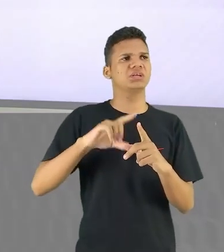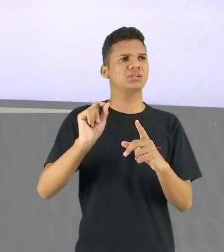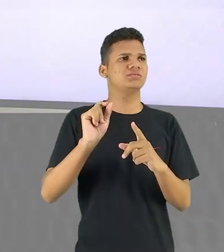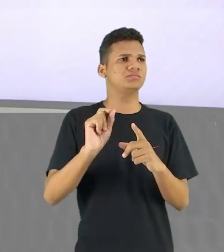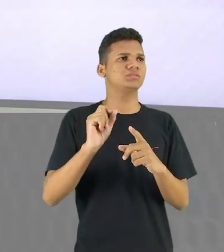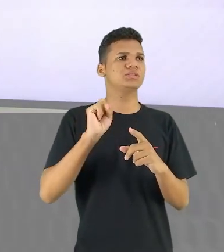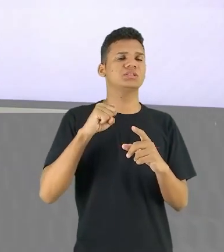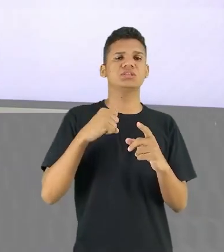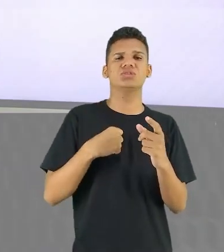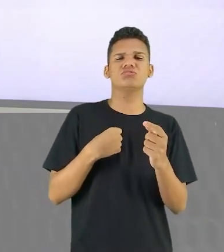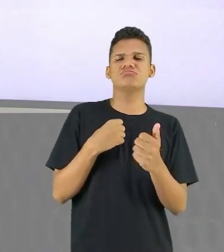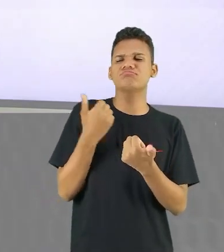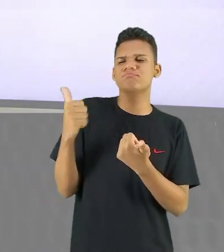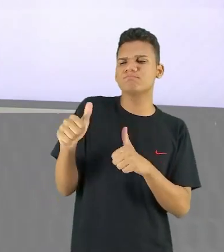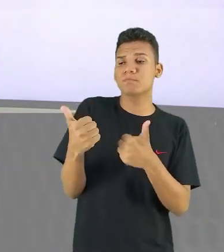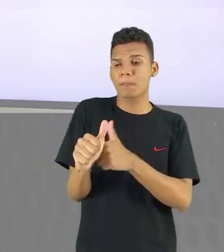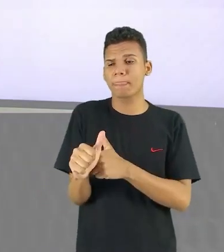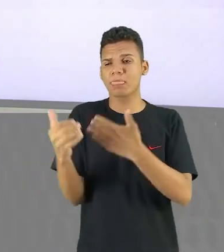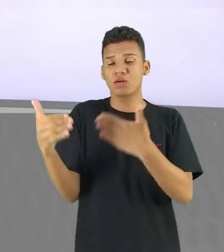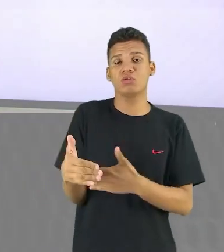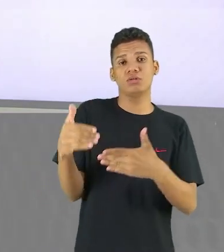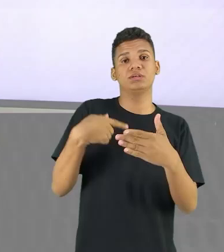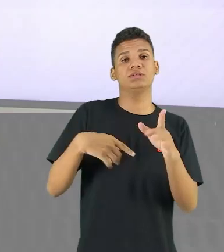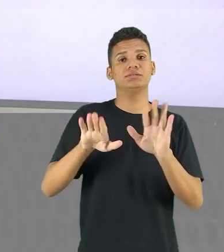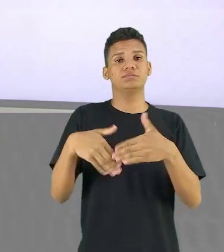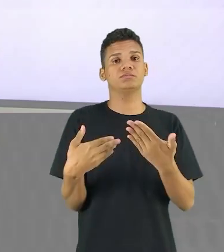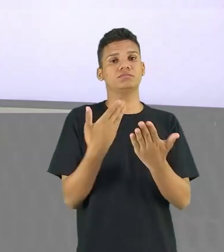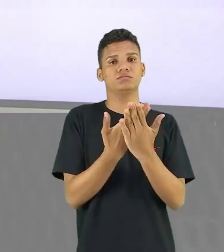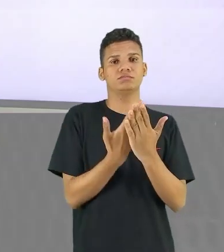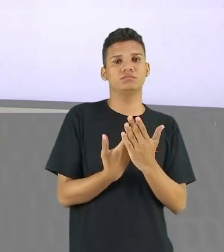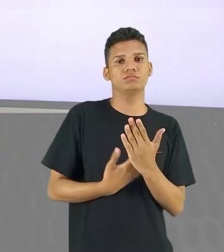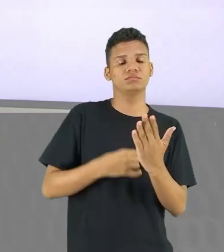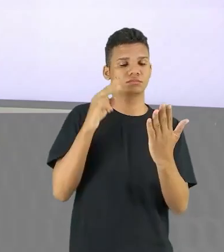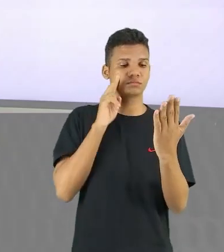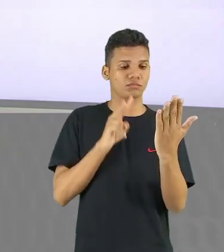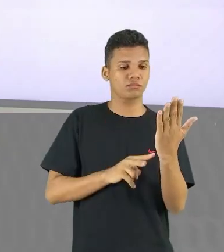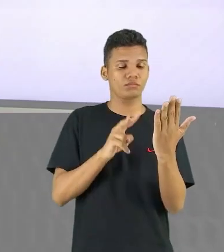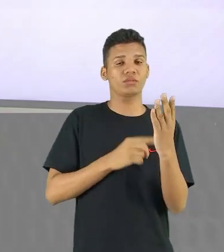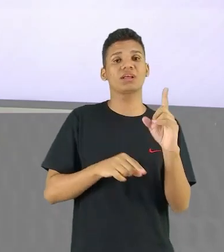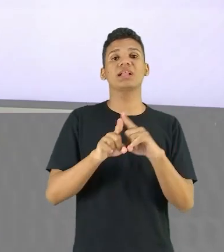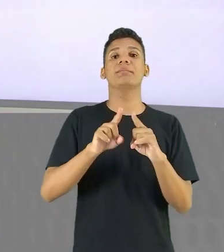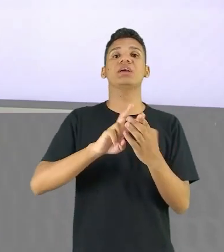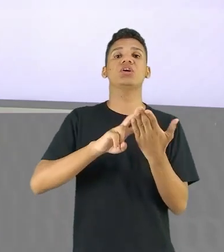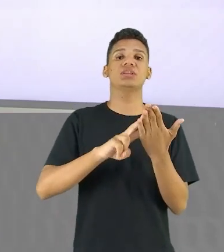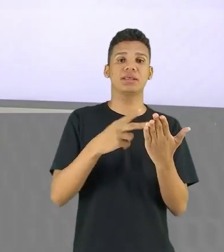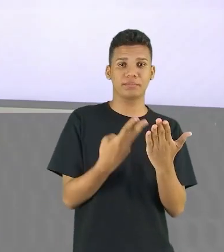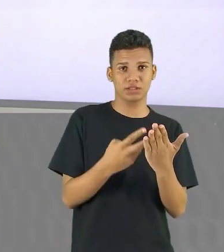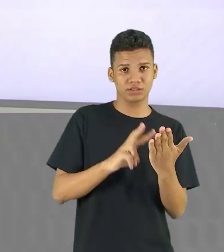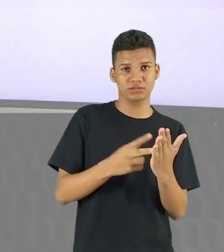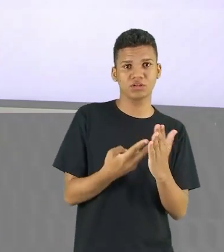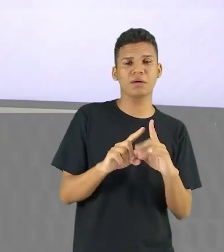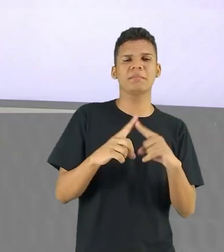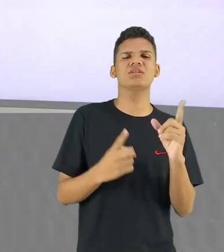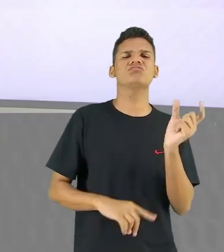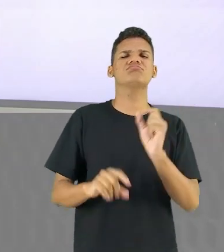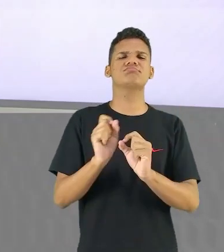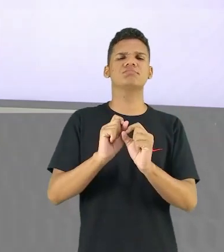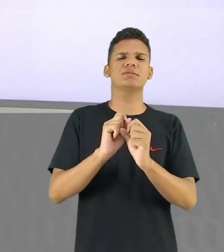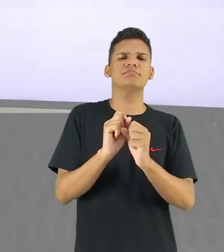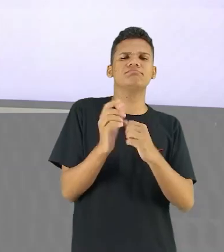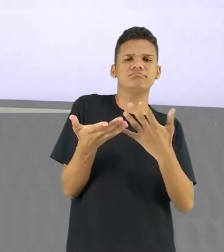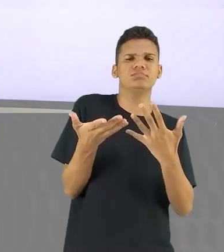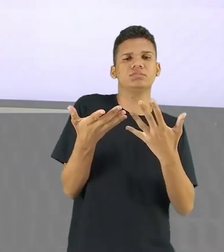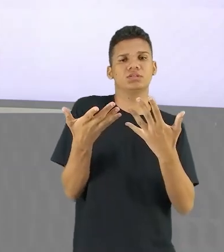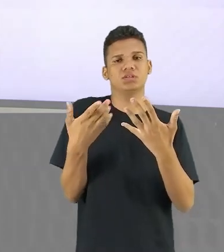esses processos seletivos utilizam para trabalhar a leitura e a interpretação. Basicamente, a gente está focado